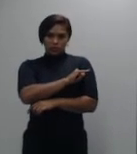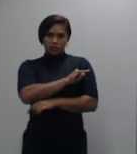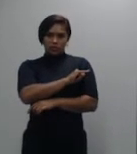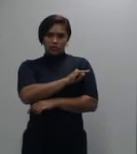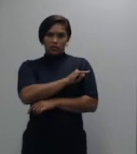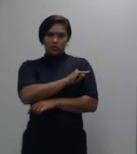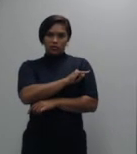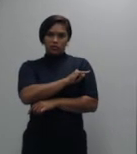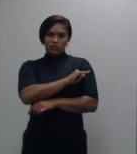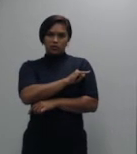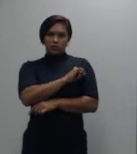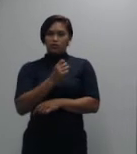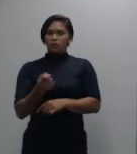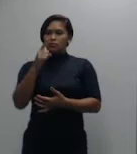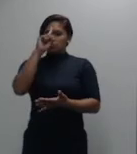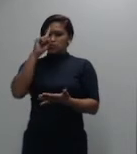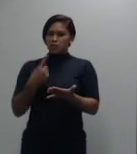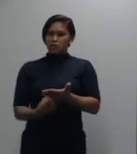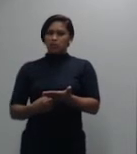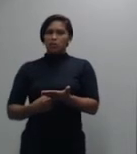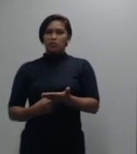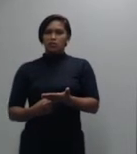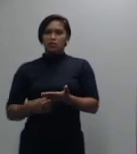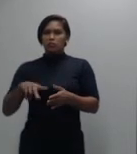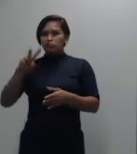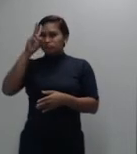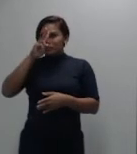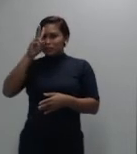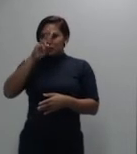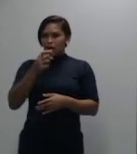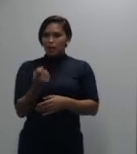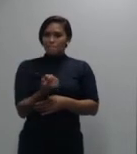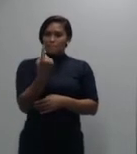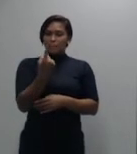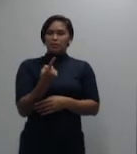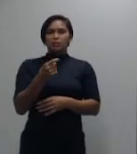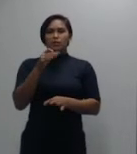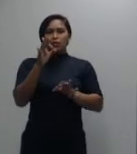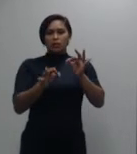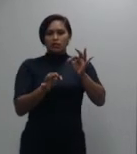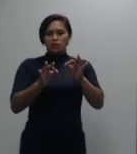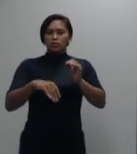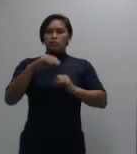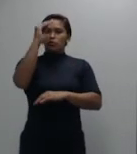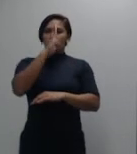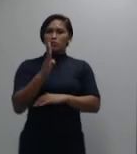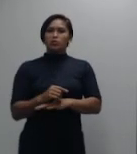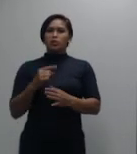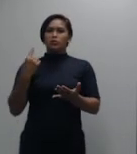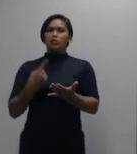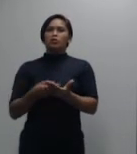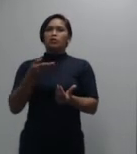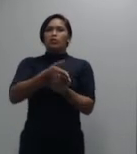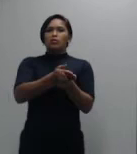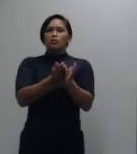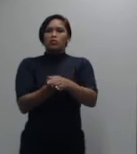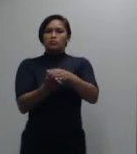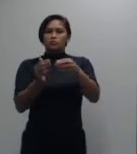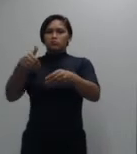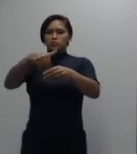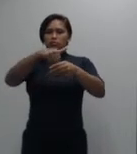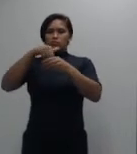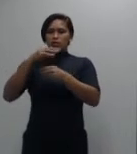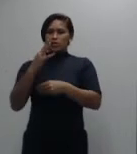numa decisão que o recurso histórica eu acho que a primeira vez todo o Brasil sobre o assunto um acordo de 150